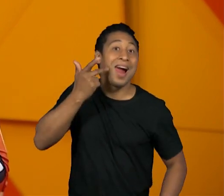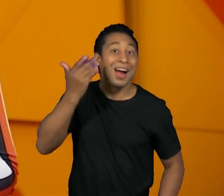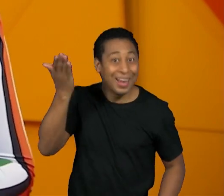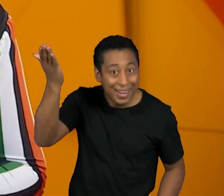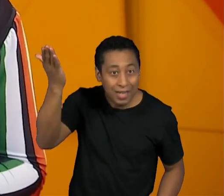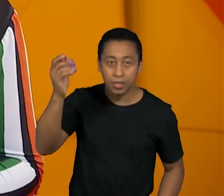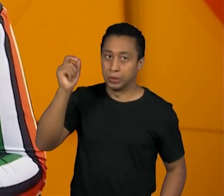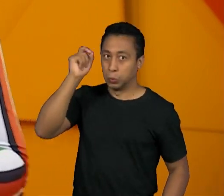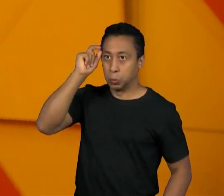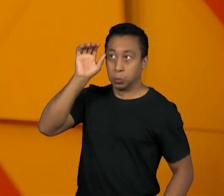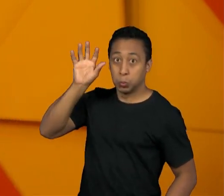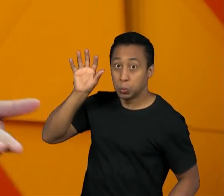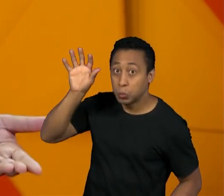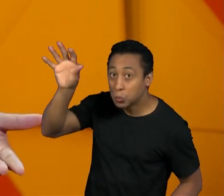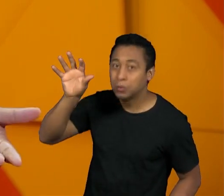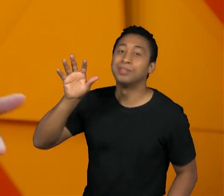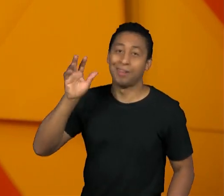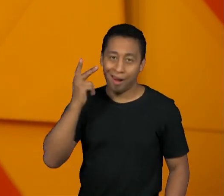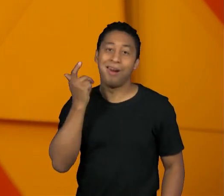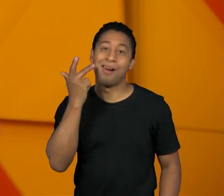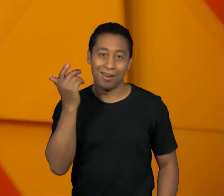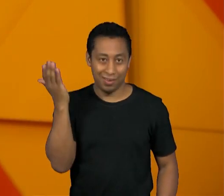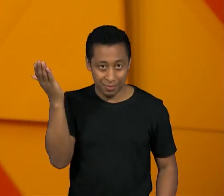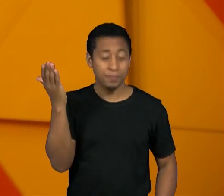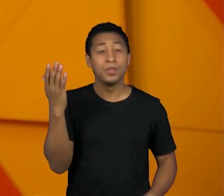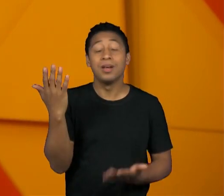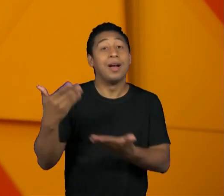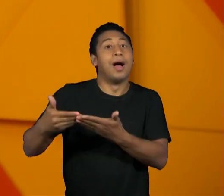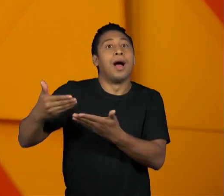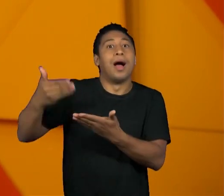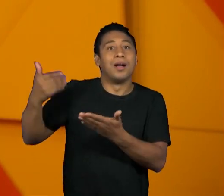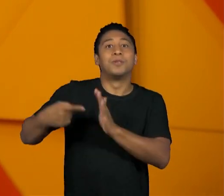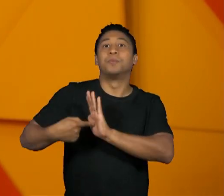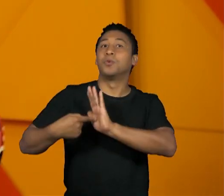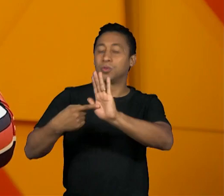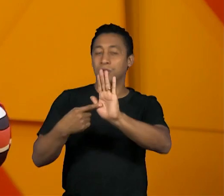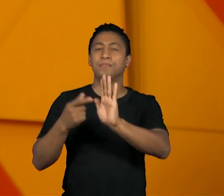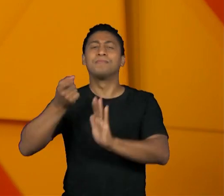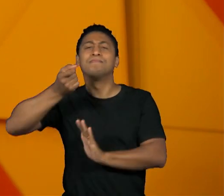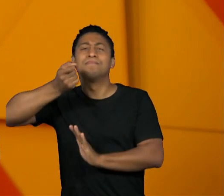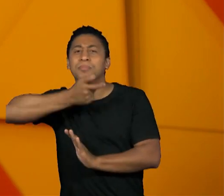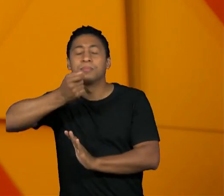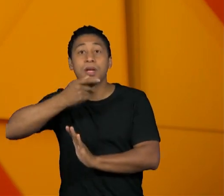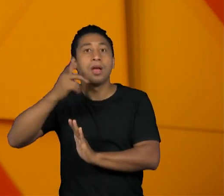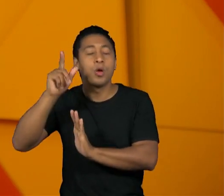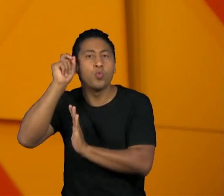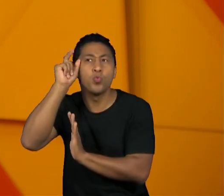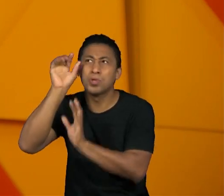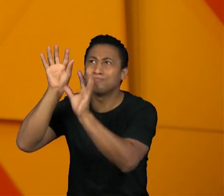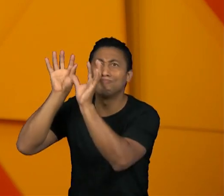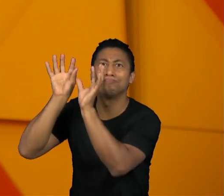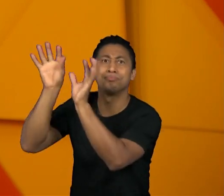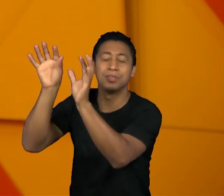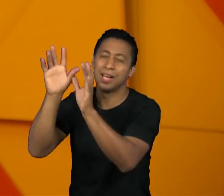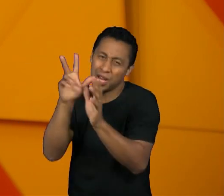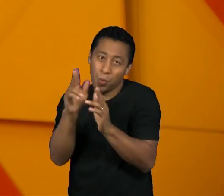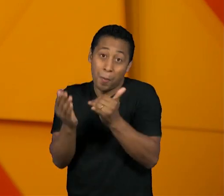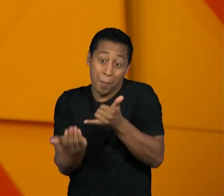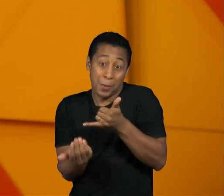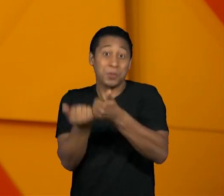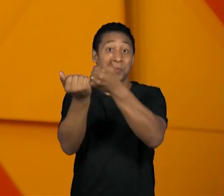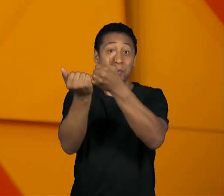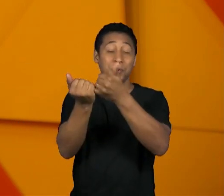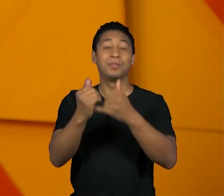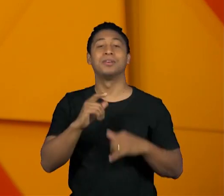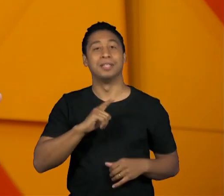da cultura do Ceará, que já é considerado patrimônio imaterial do Estado. Existe até um museu do humor.